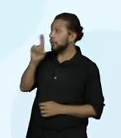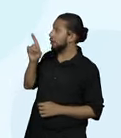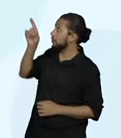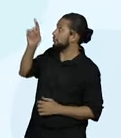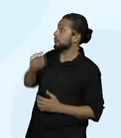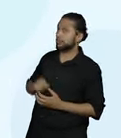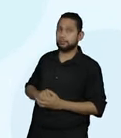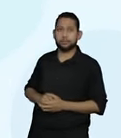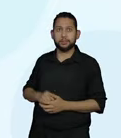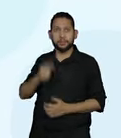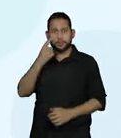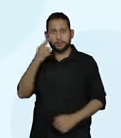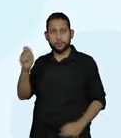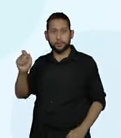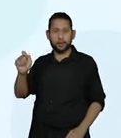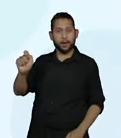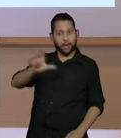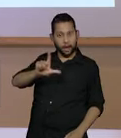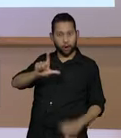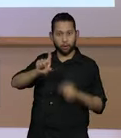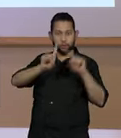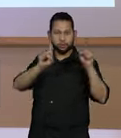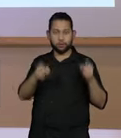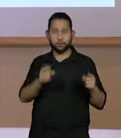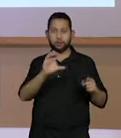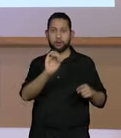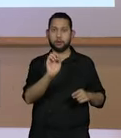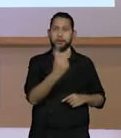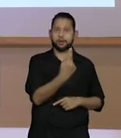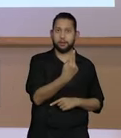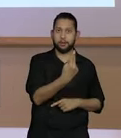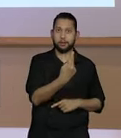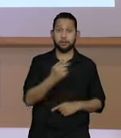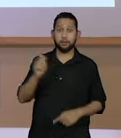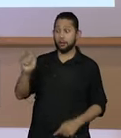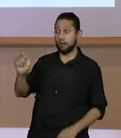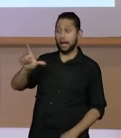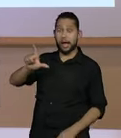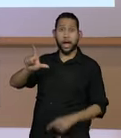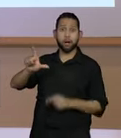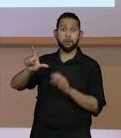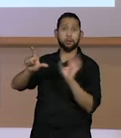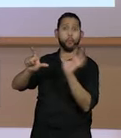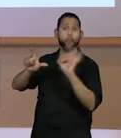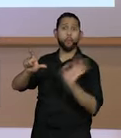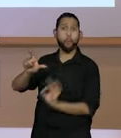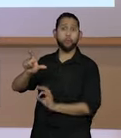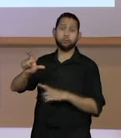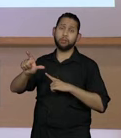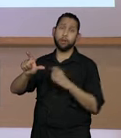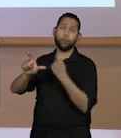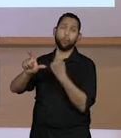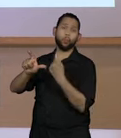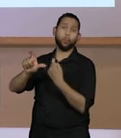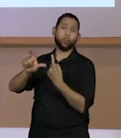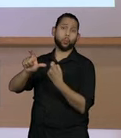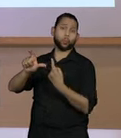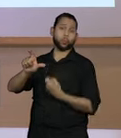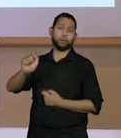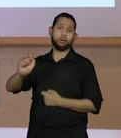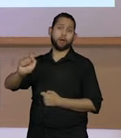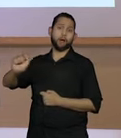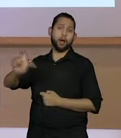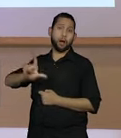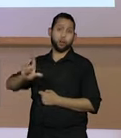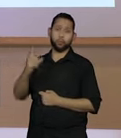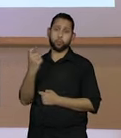outra substância, onde nós temos nada no pé do alumínio, significa que é